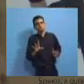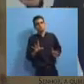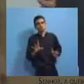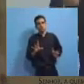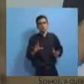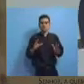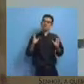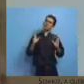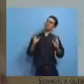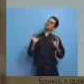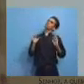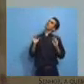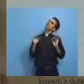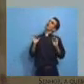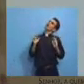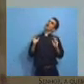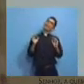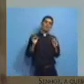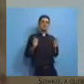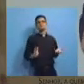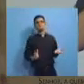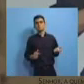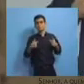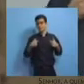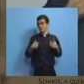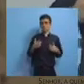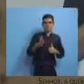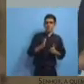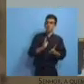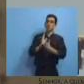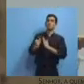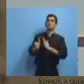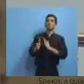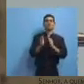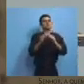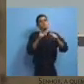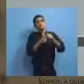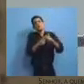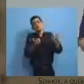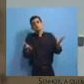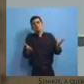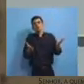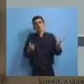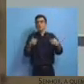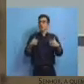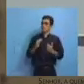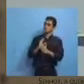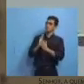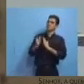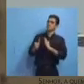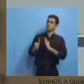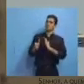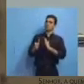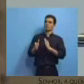Você quer ser batizado no Espírito Santo? Então pergunte-se com toda a humildade diante desse vento impetuoso de